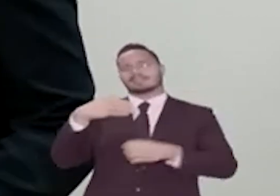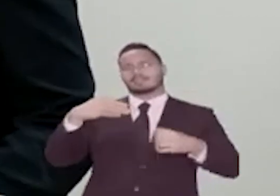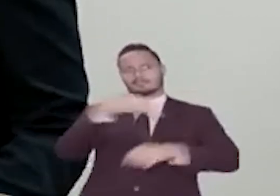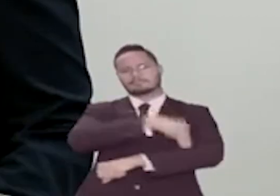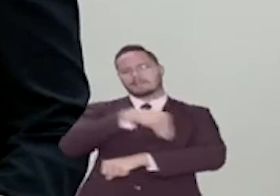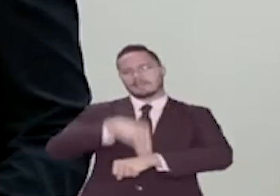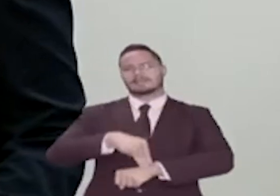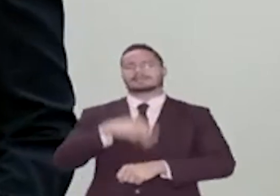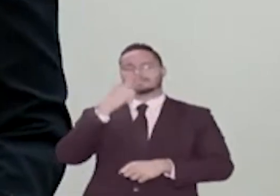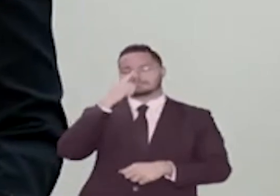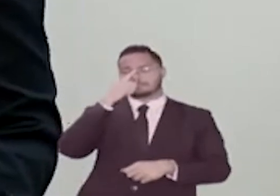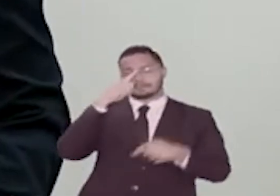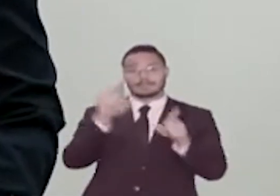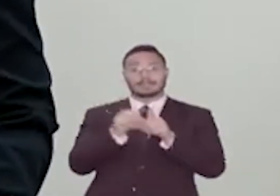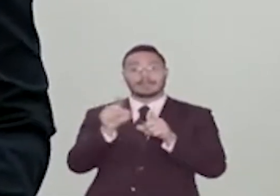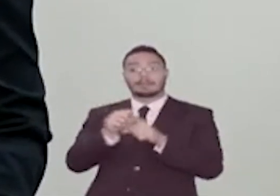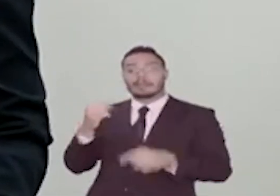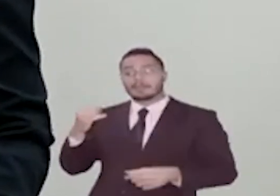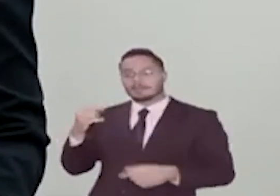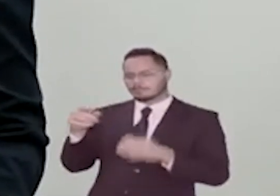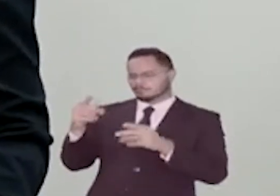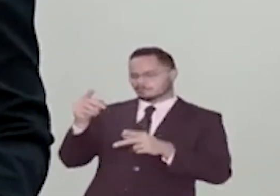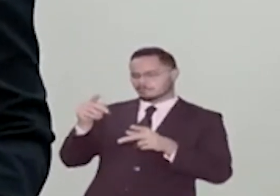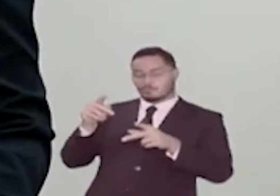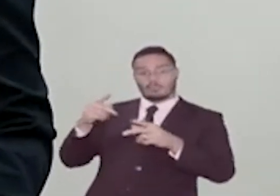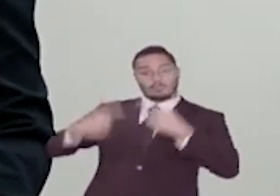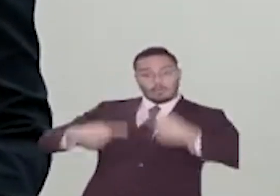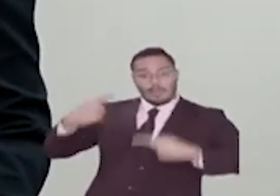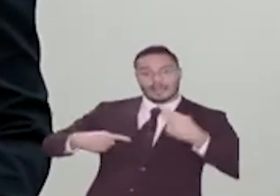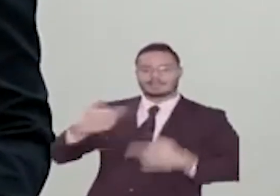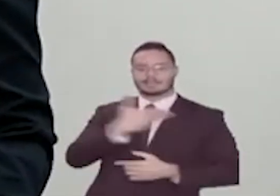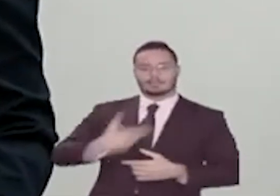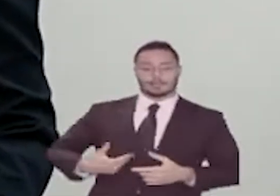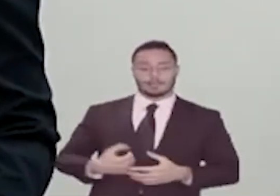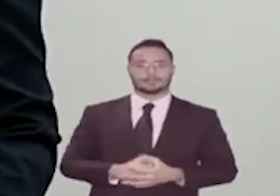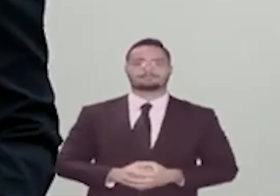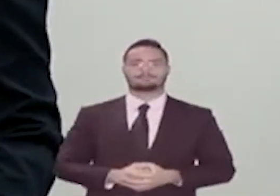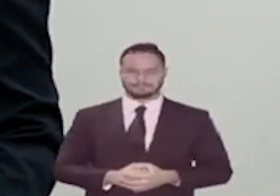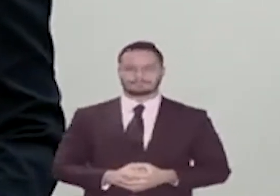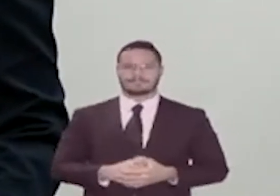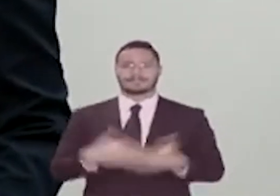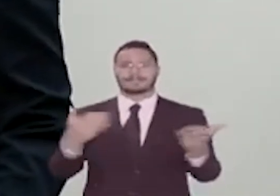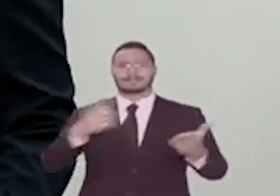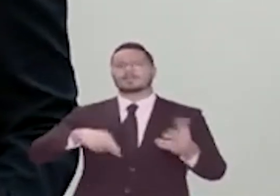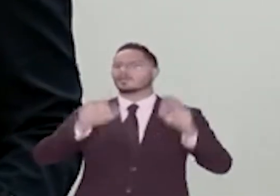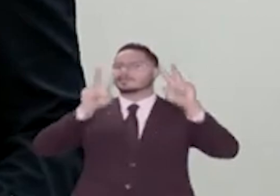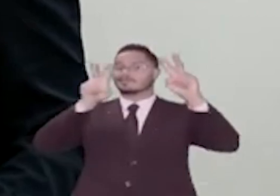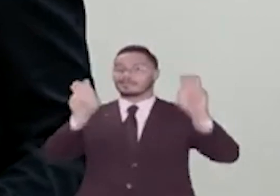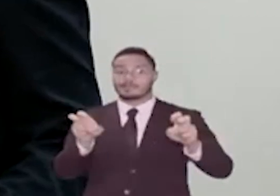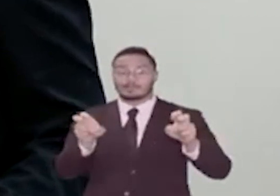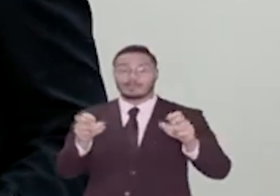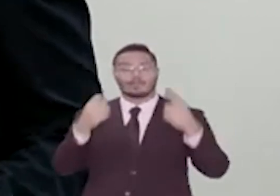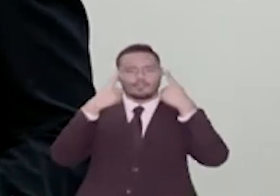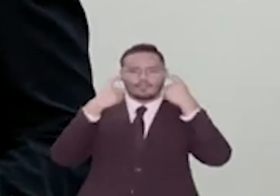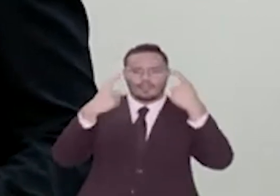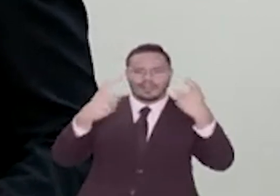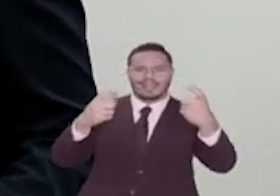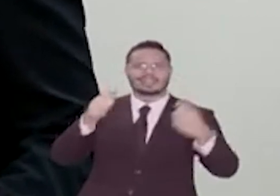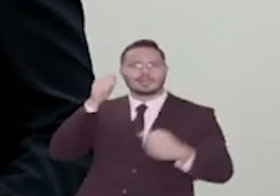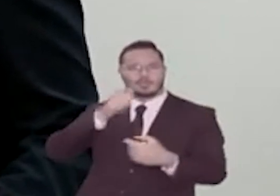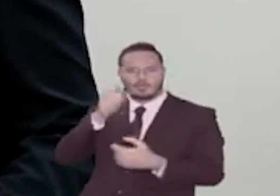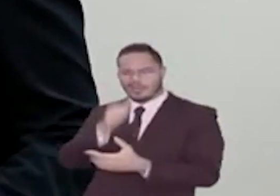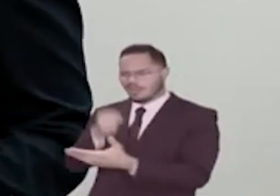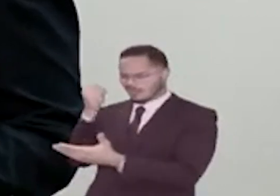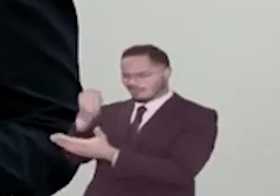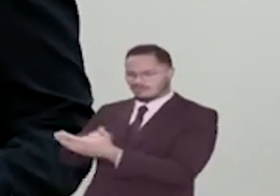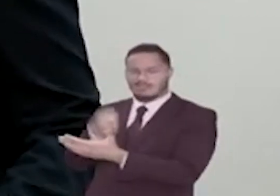públicas. E quando nós falamos de violência doméstica, de violência contra a mulher, nós não falamos apenas da violência física,